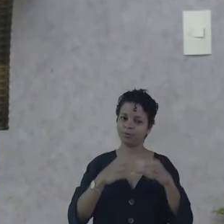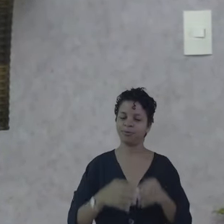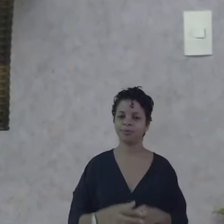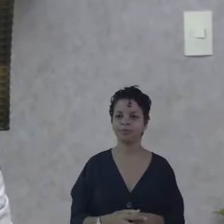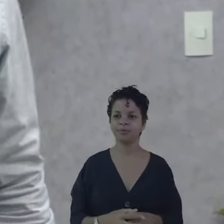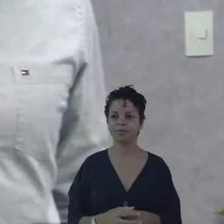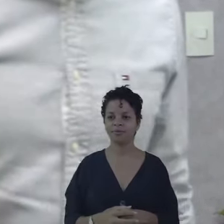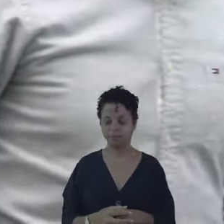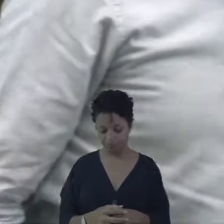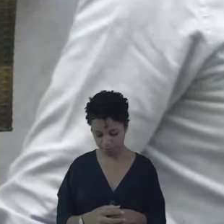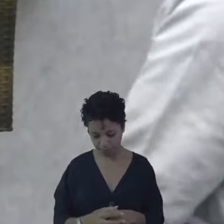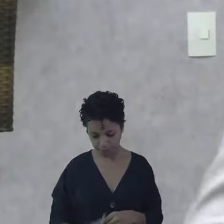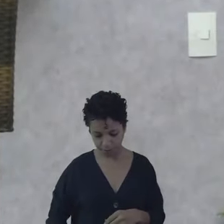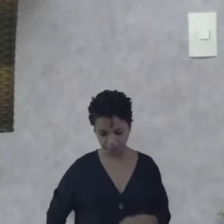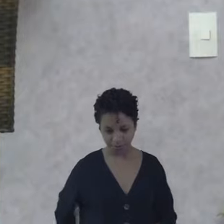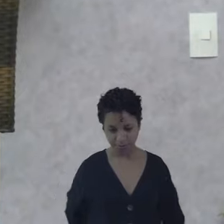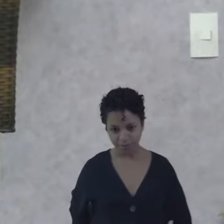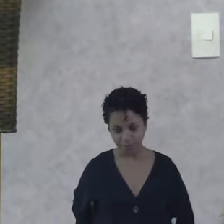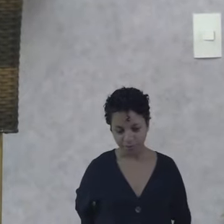4.